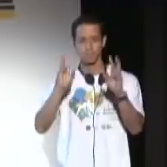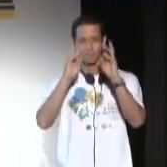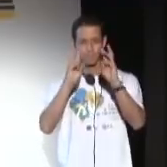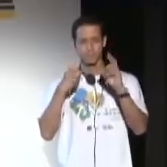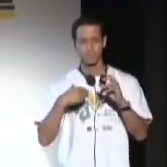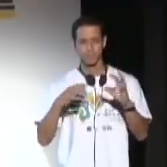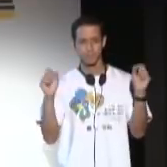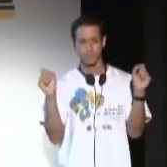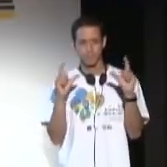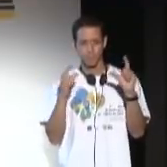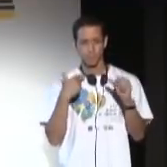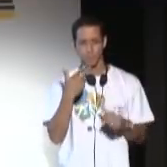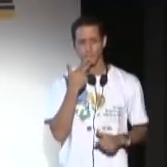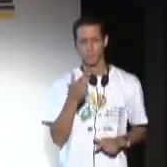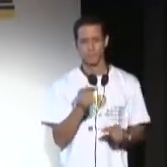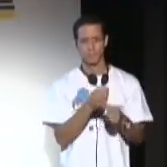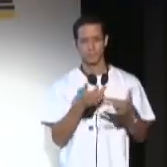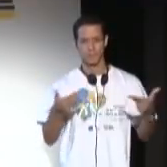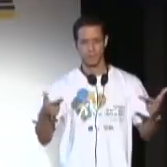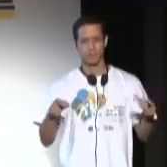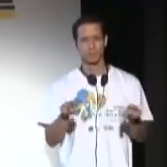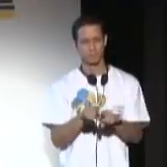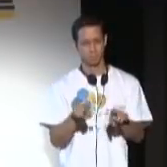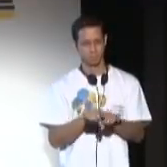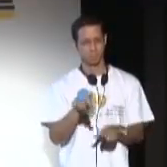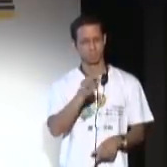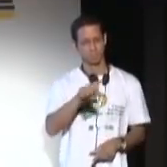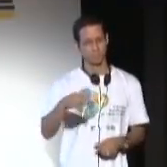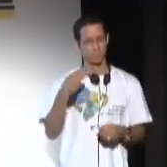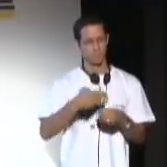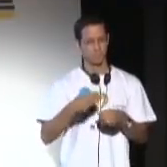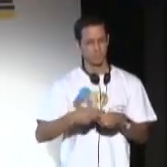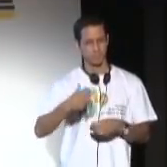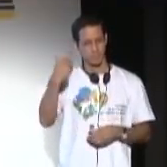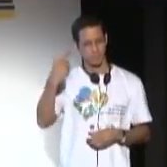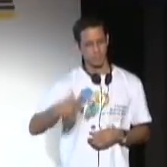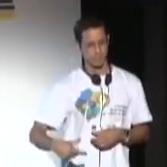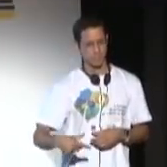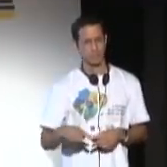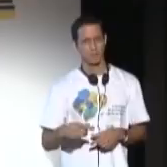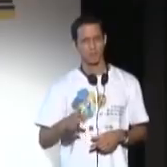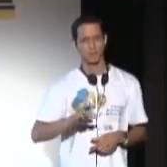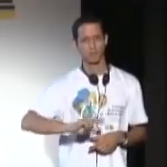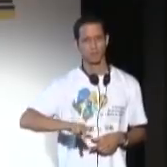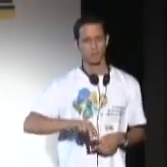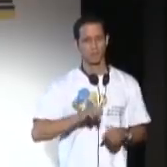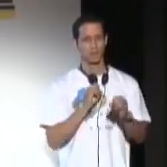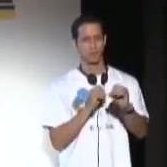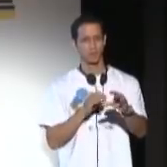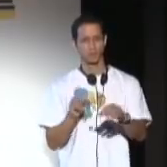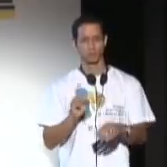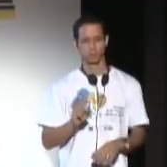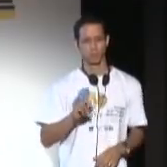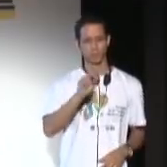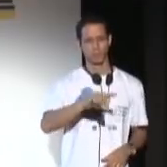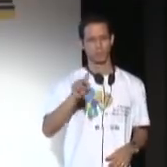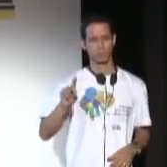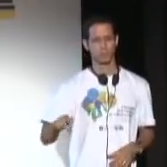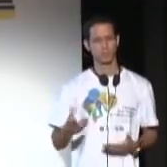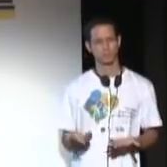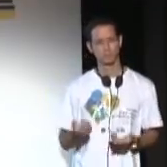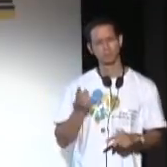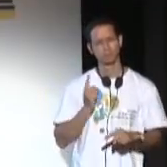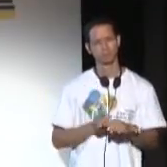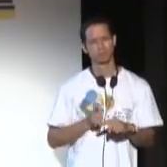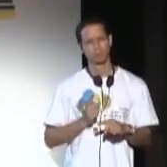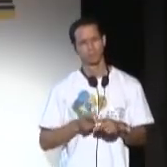atenção uma fala que também sou professora da rede municipal, que nós não somos educadores, nós somos professores. E eu fiquei perguntando por que